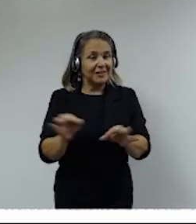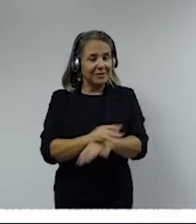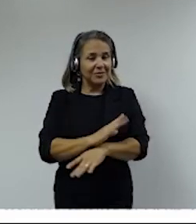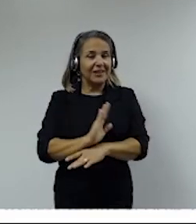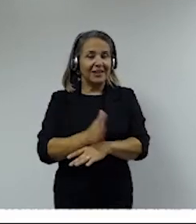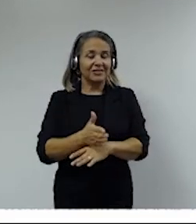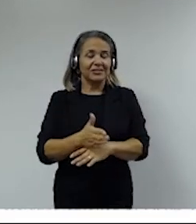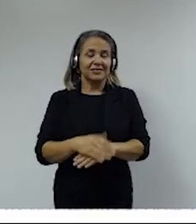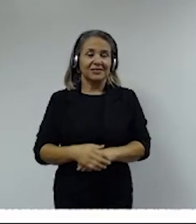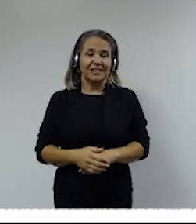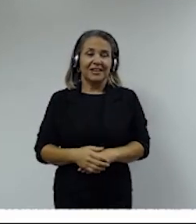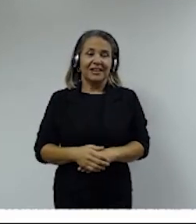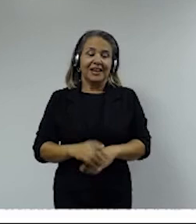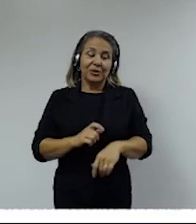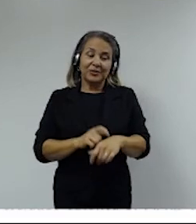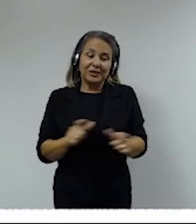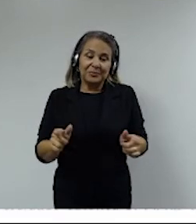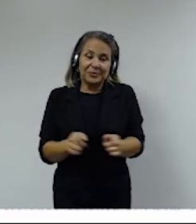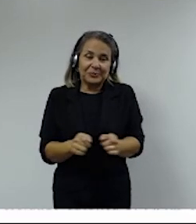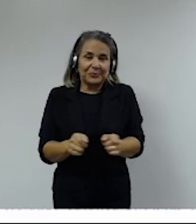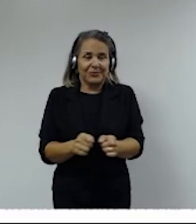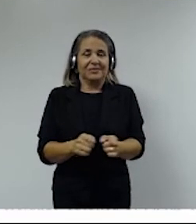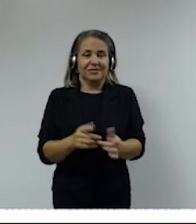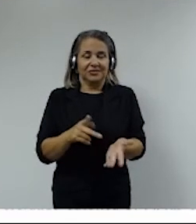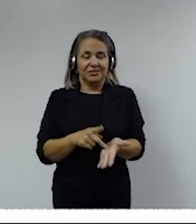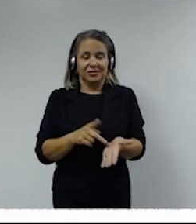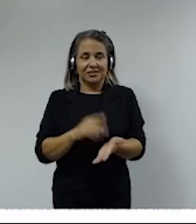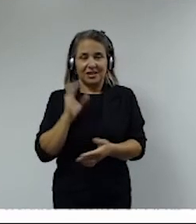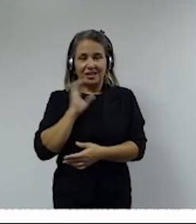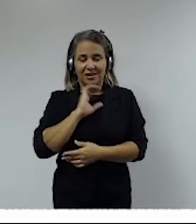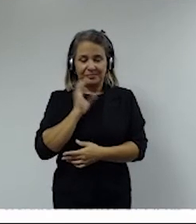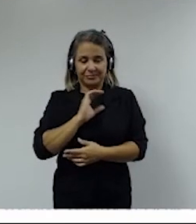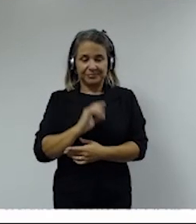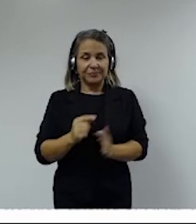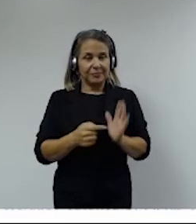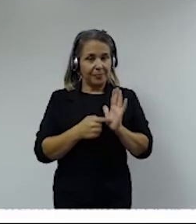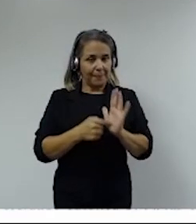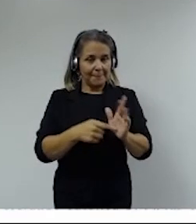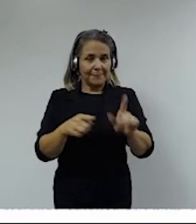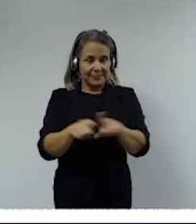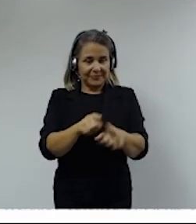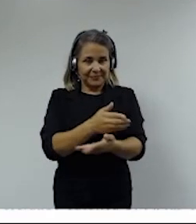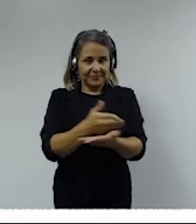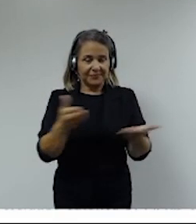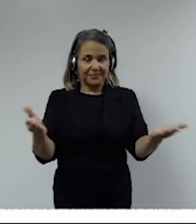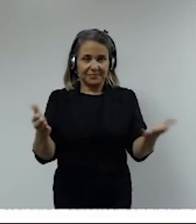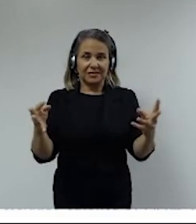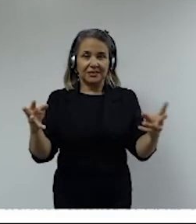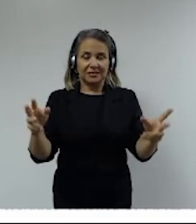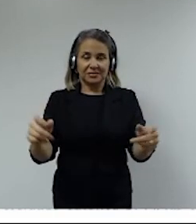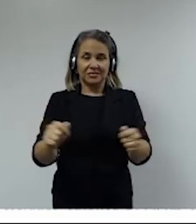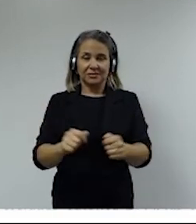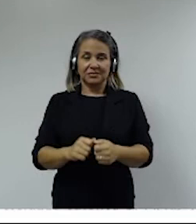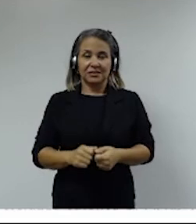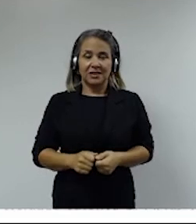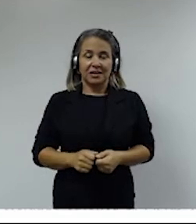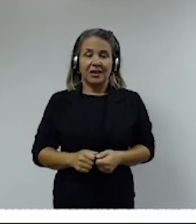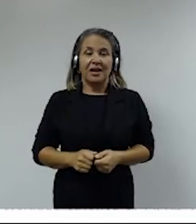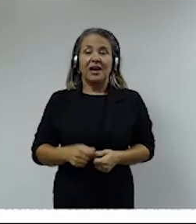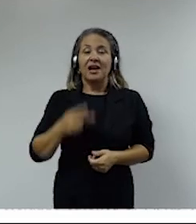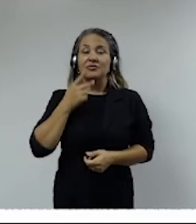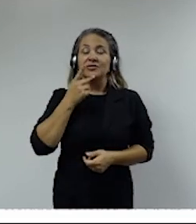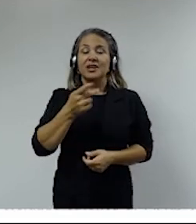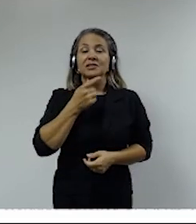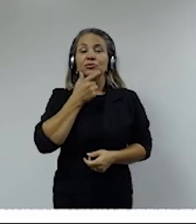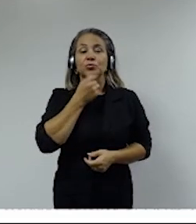18h27, e eu sei que o tempo é curto e voou, né? Eu gostaria de mostrar para vocês aqui uma fala de